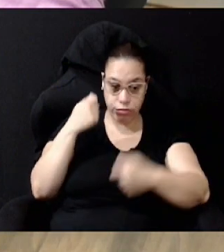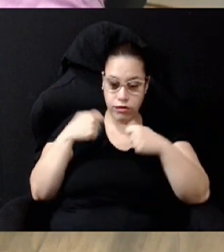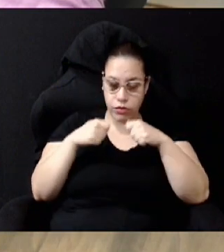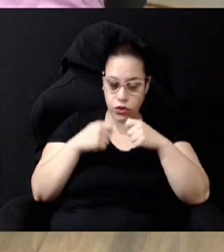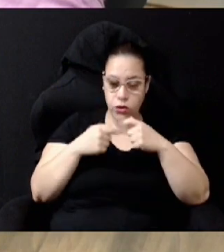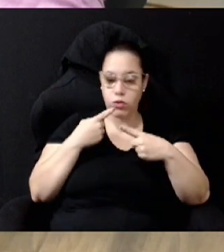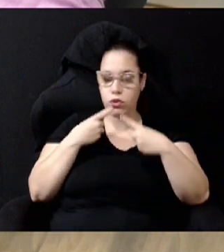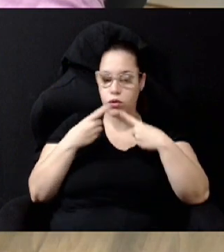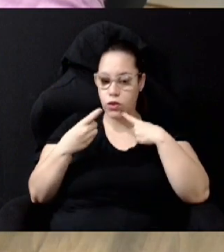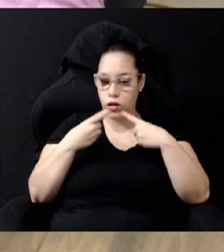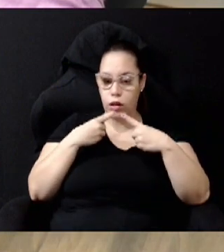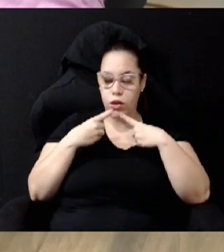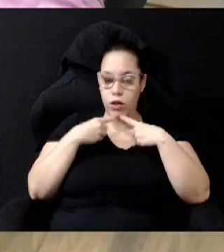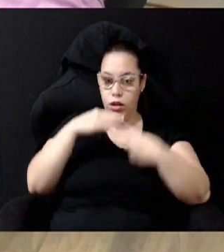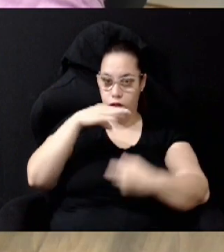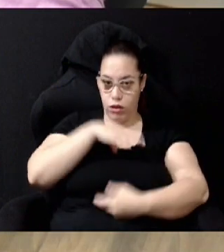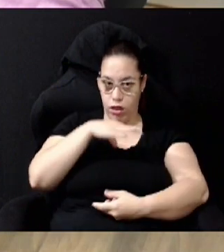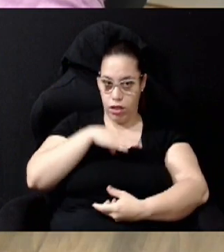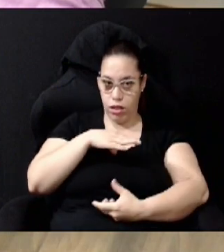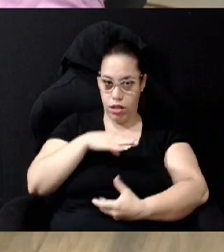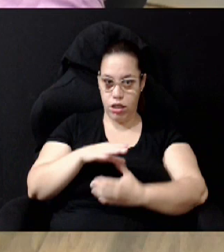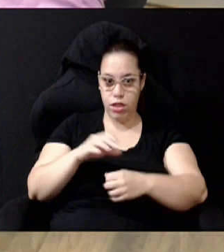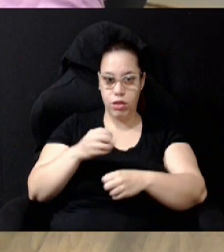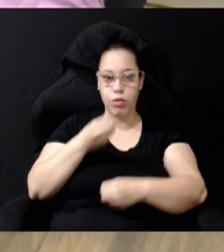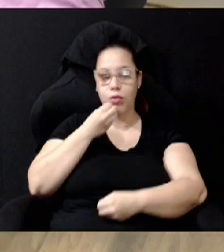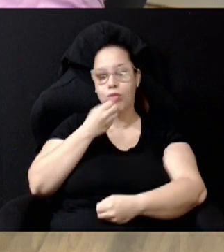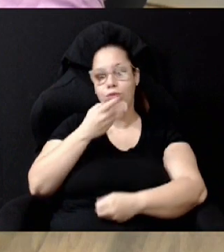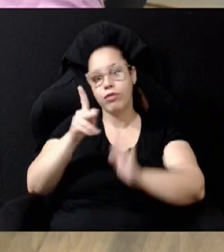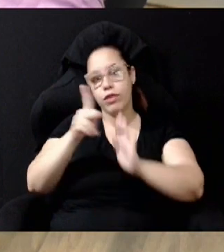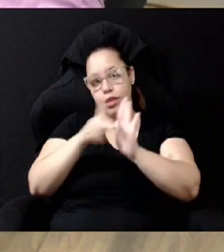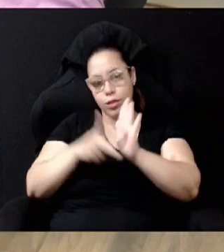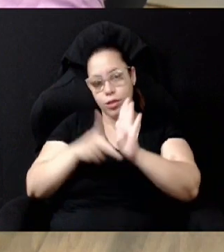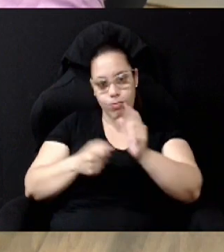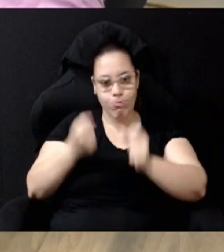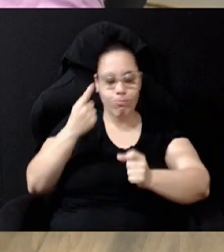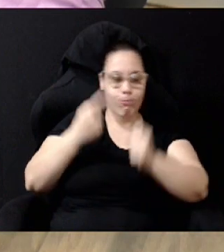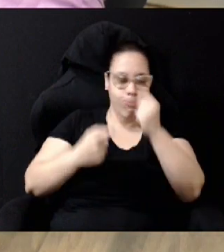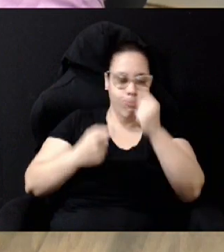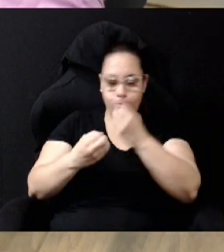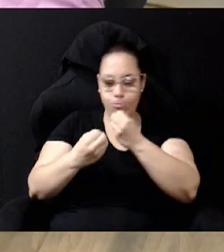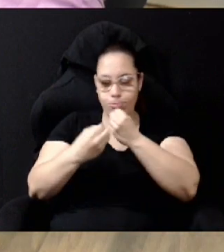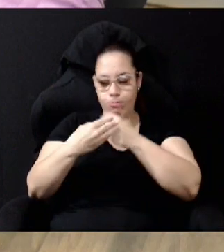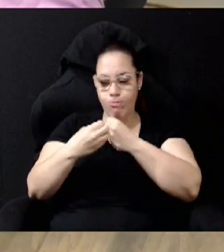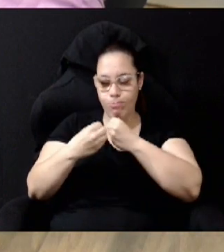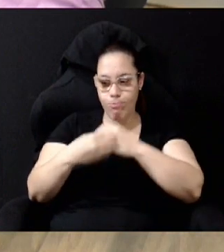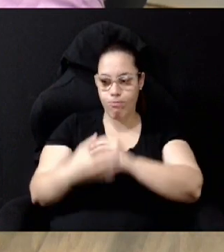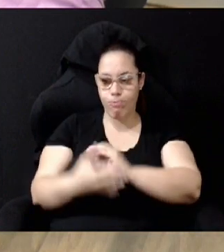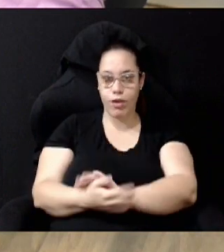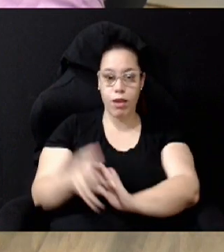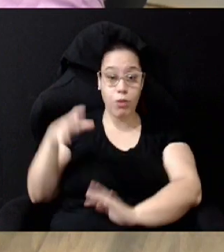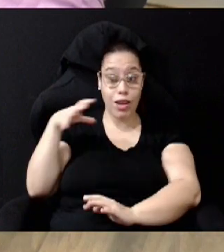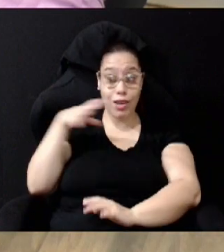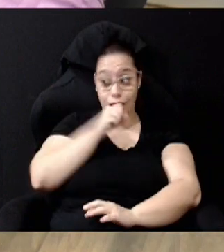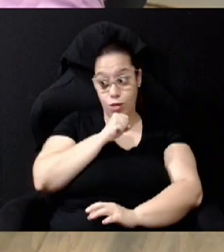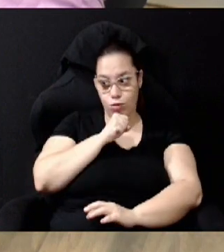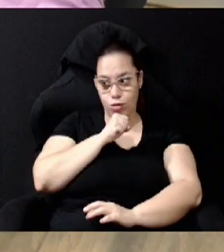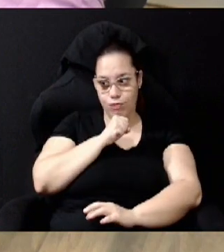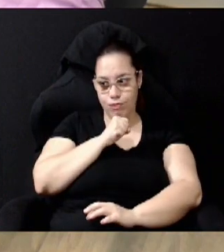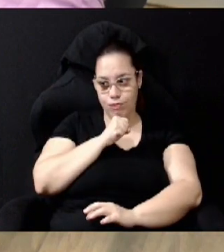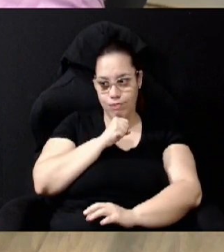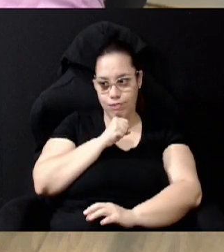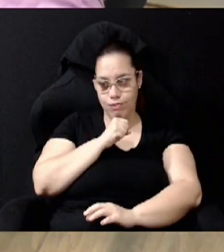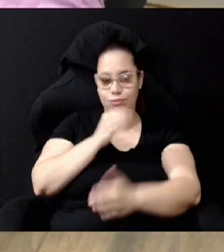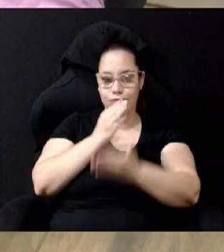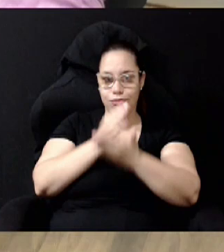cidade. Programa bom é programa com muitas informações e que passa rápido. Então, tempo encerrado.